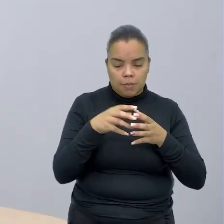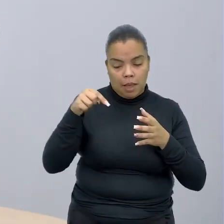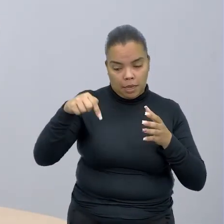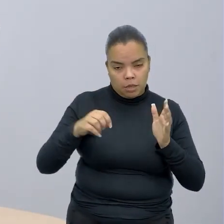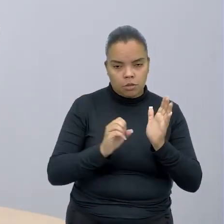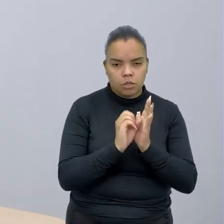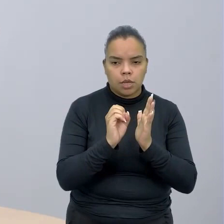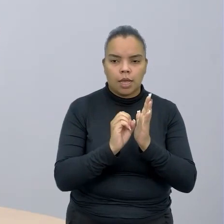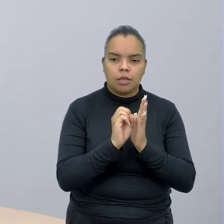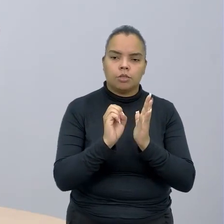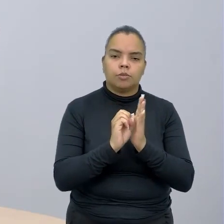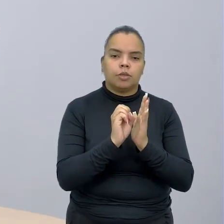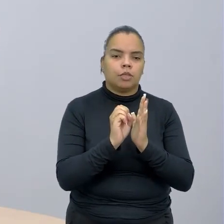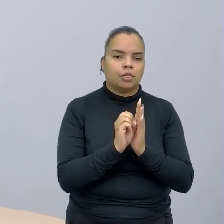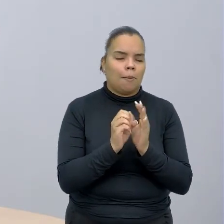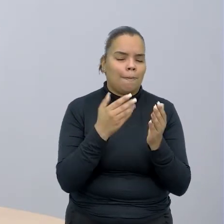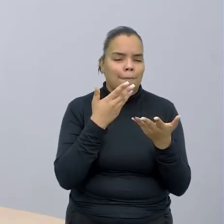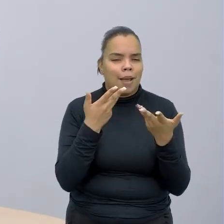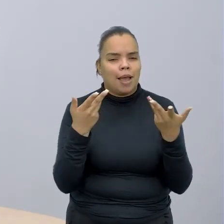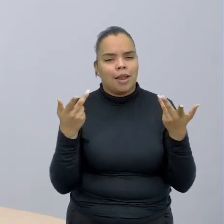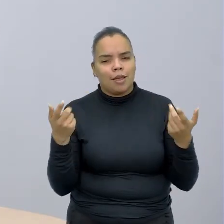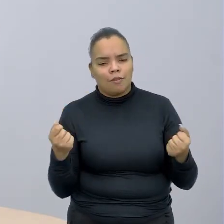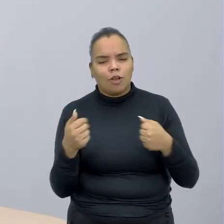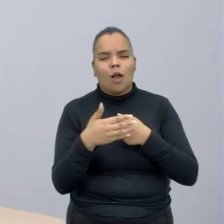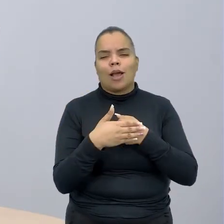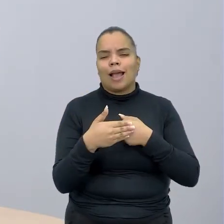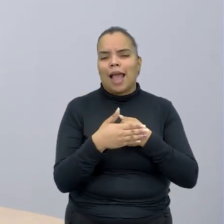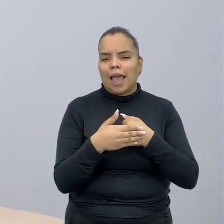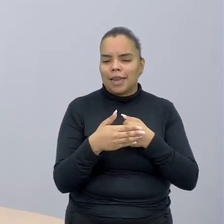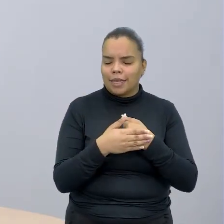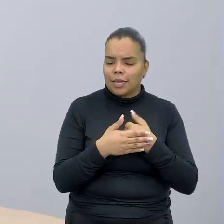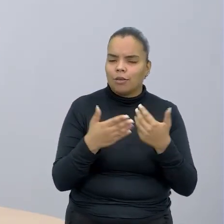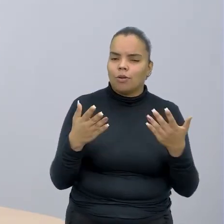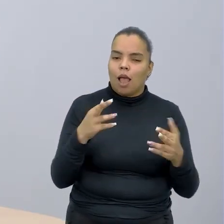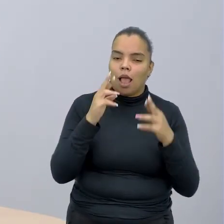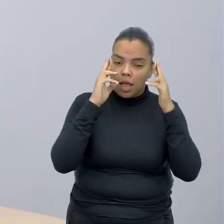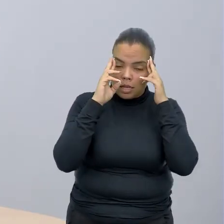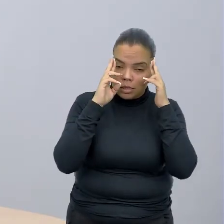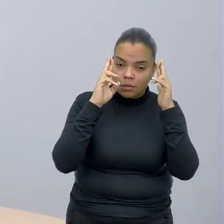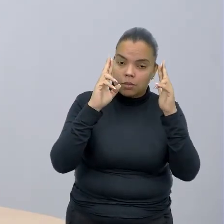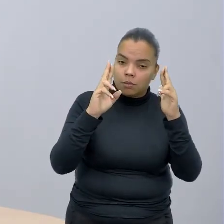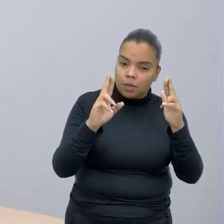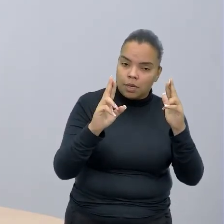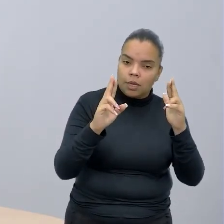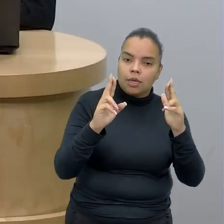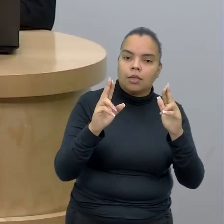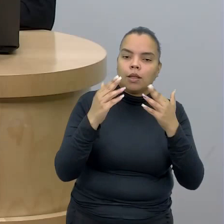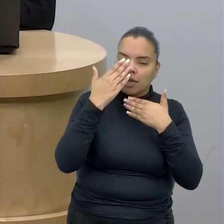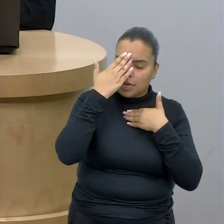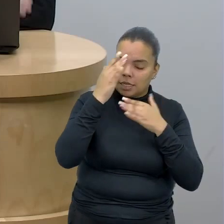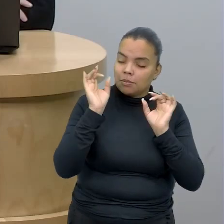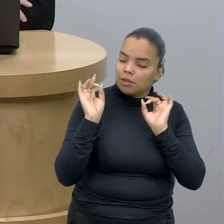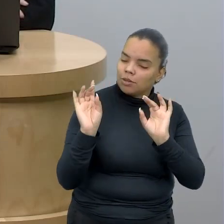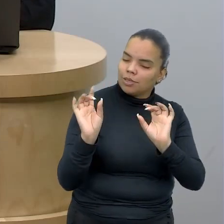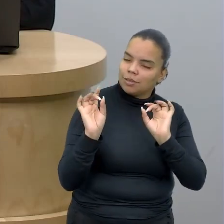são espetaculares, um carinho que nos tratam, a dedicação. Então, um agradecimento especial, como você já